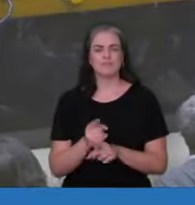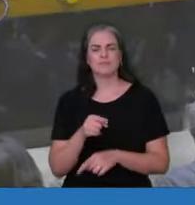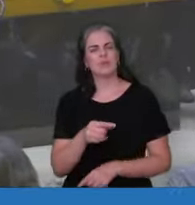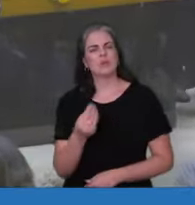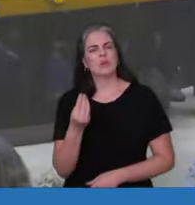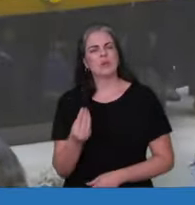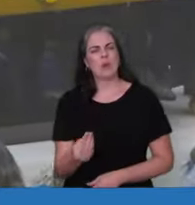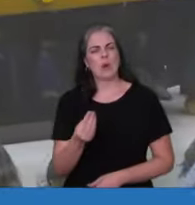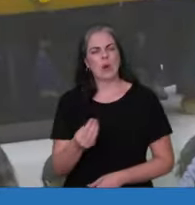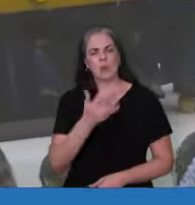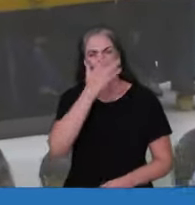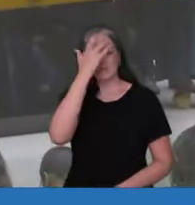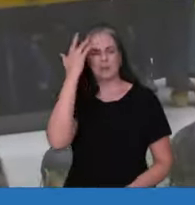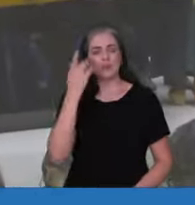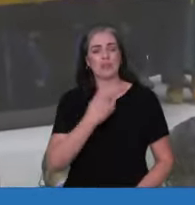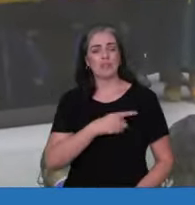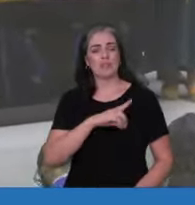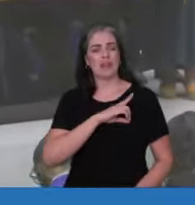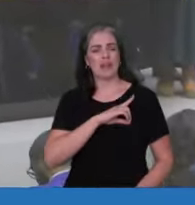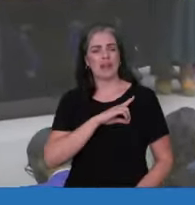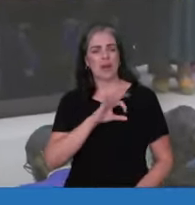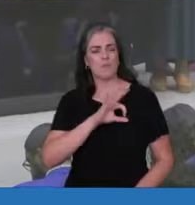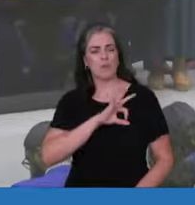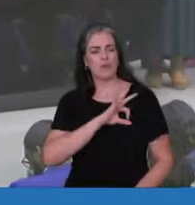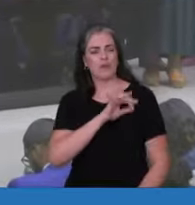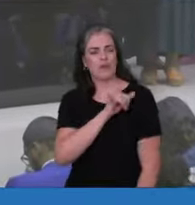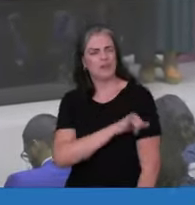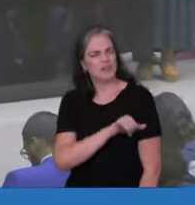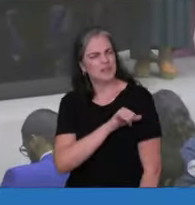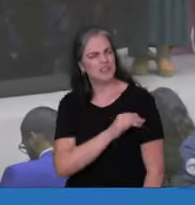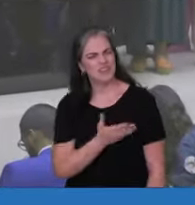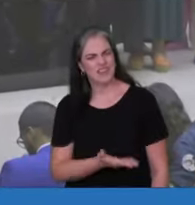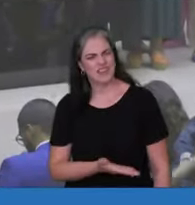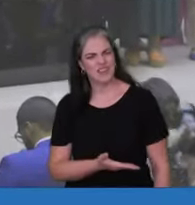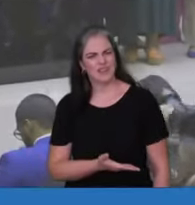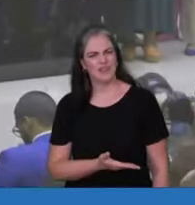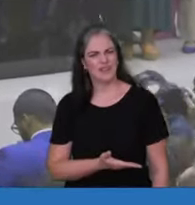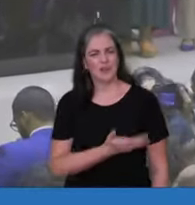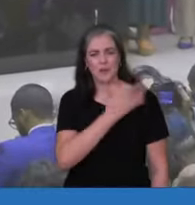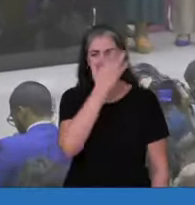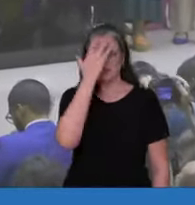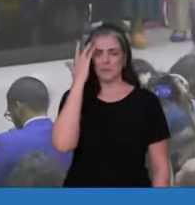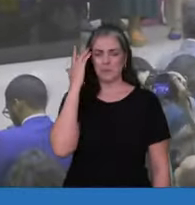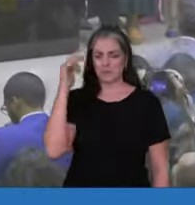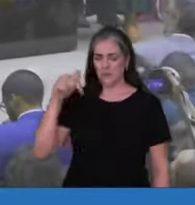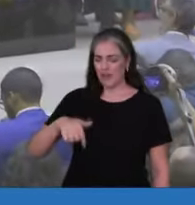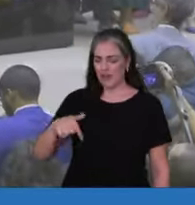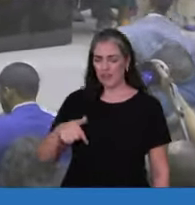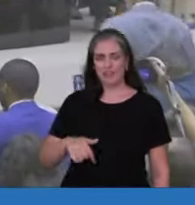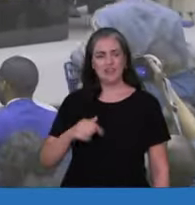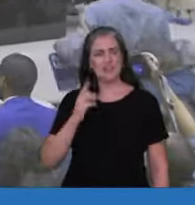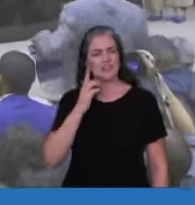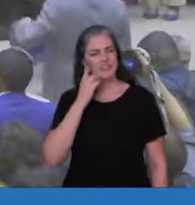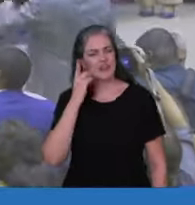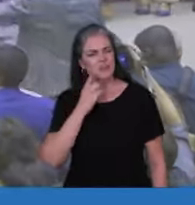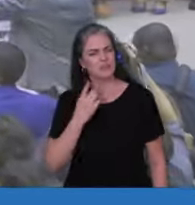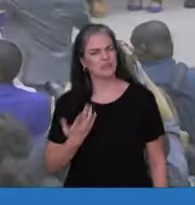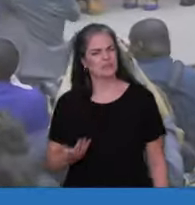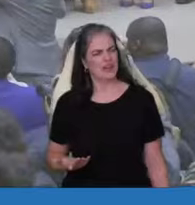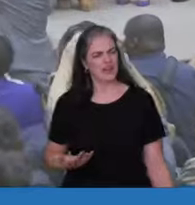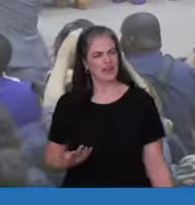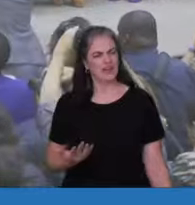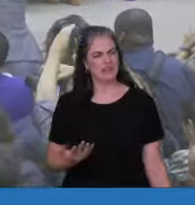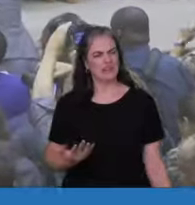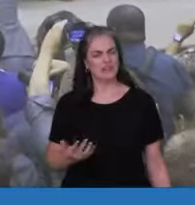do Rio de Janeiro, o envolvimento de um parlamentar desta Câmara dos Deputados e de um conselheiro